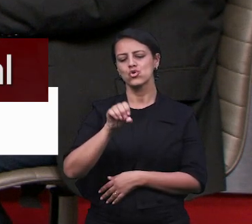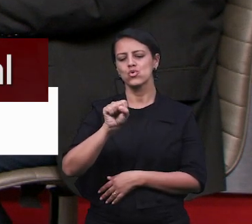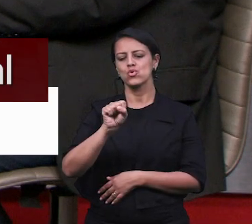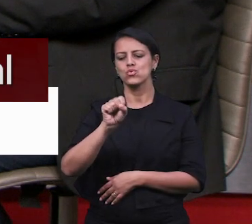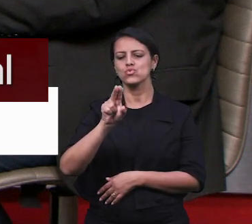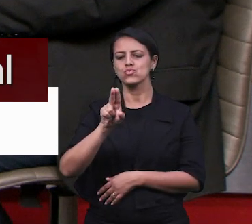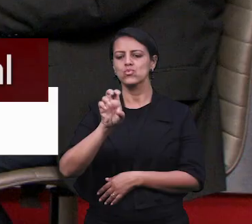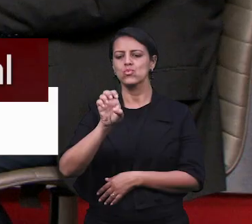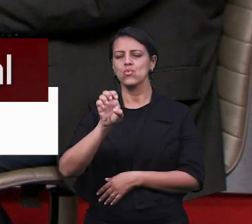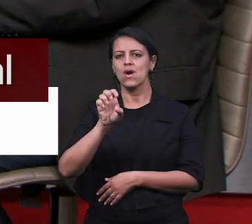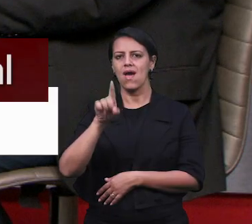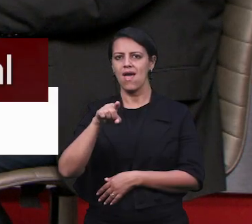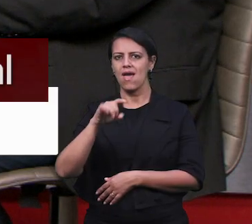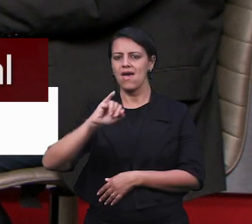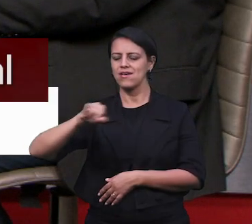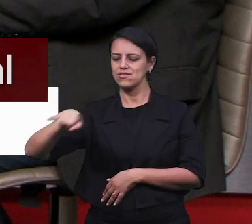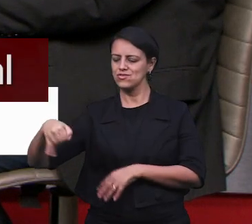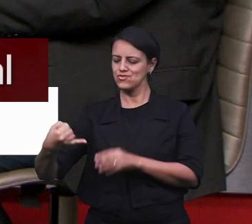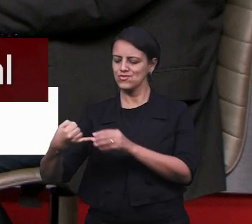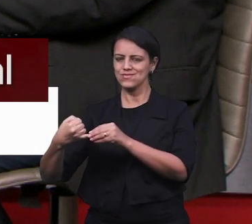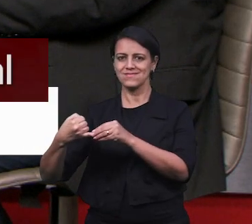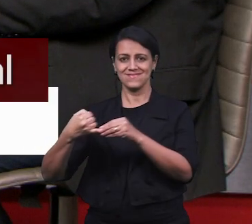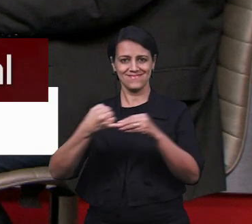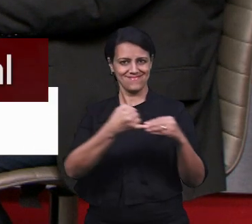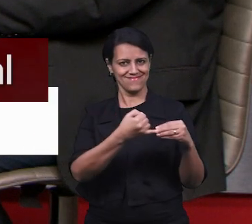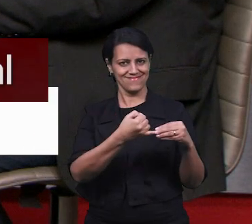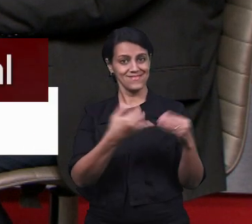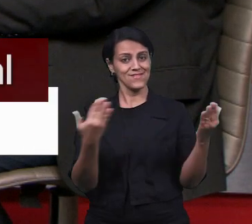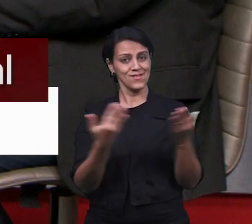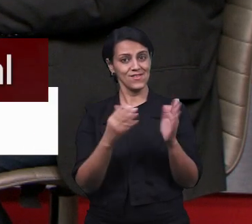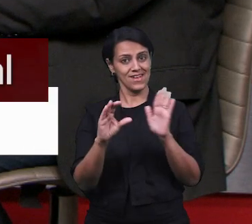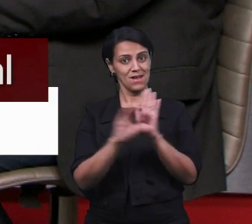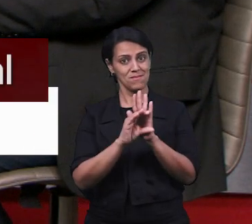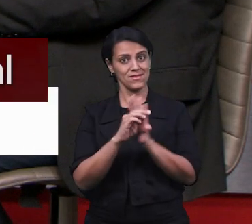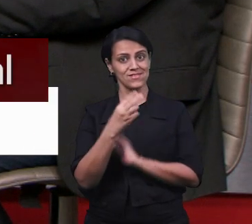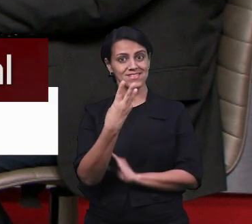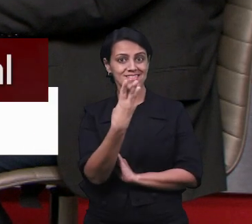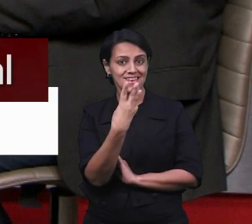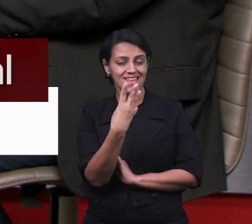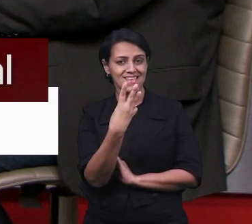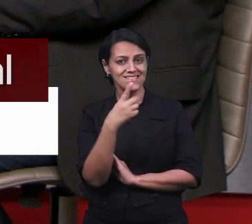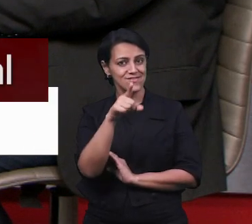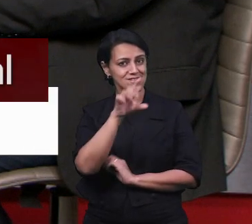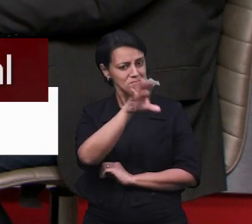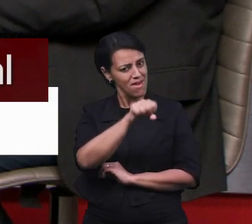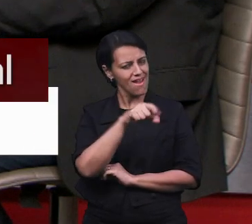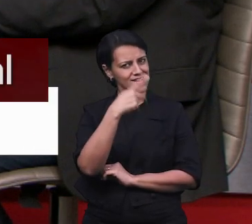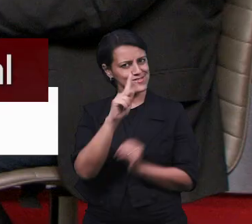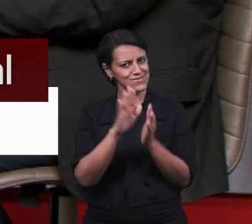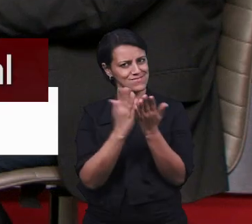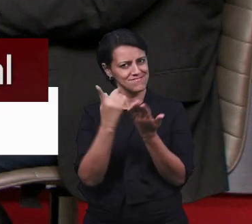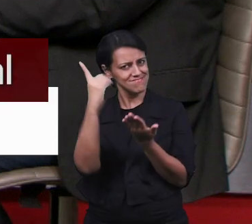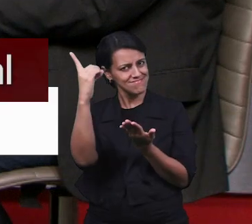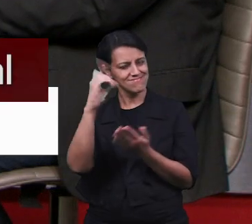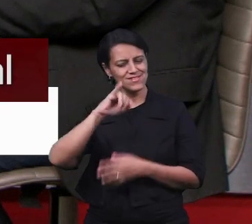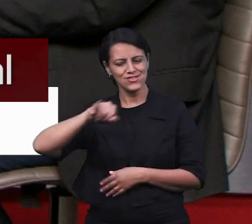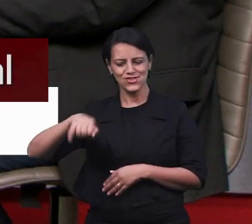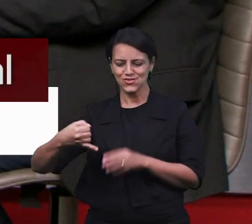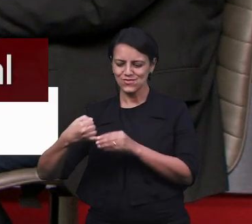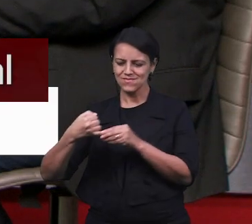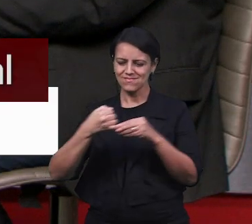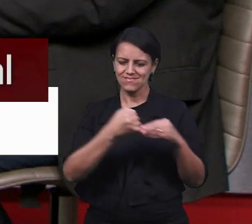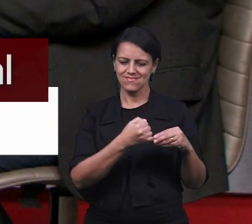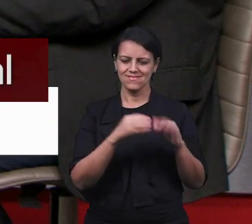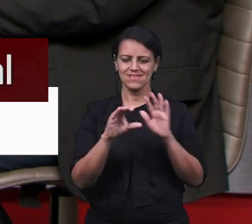o capítulo 3. Então você pode ir pegando a sua Bíblia aí, Josué capítulo 3. Enquanto você